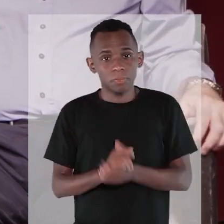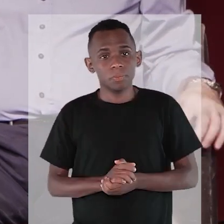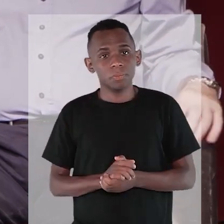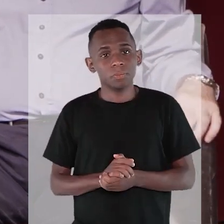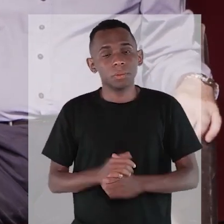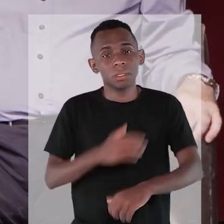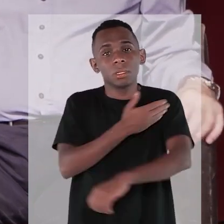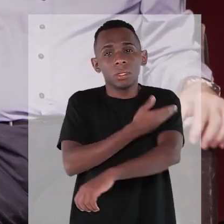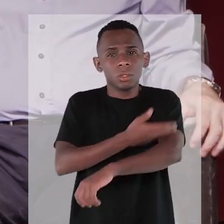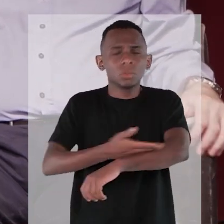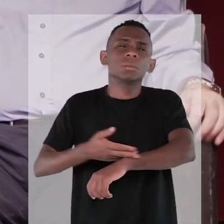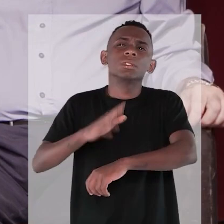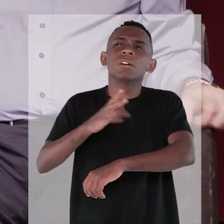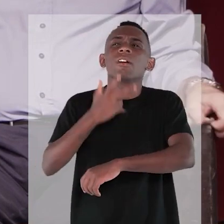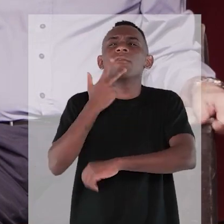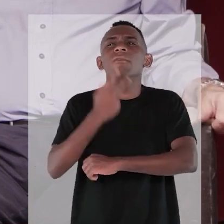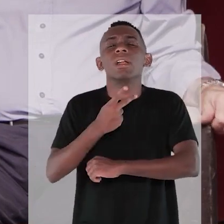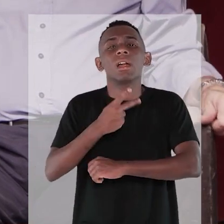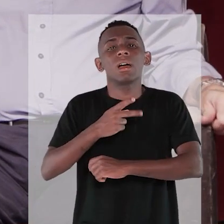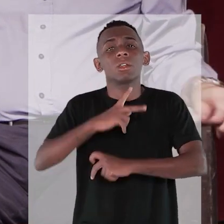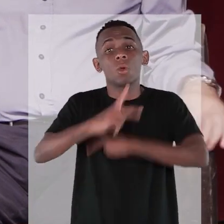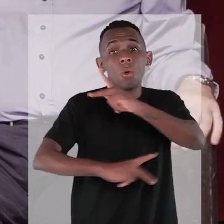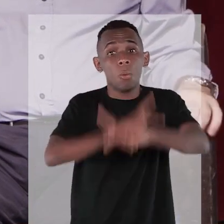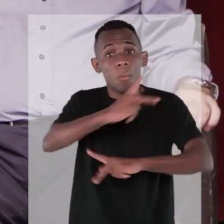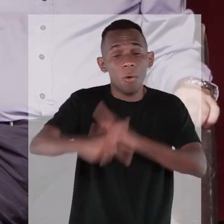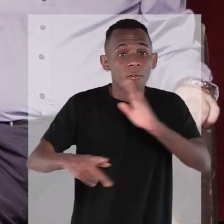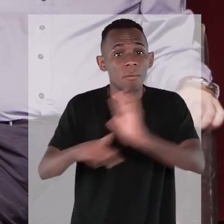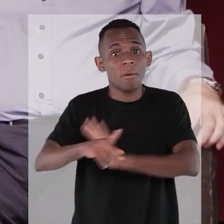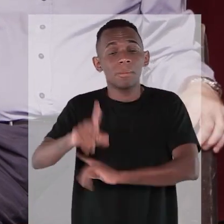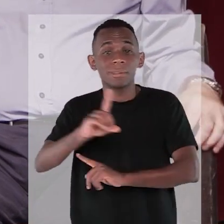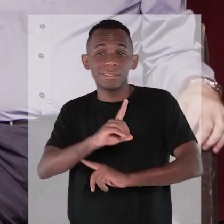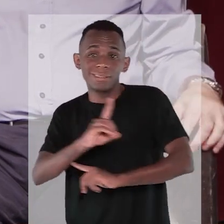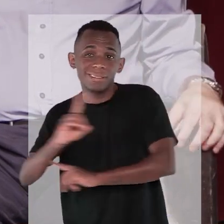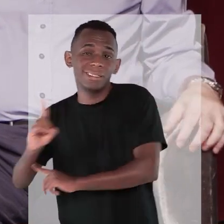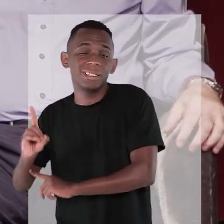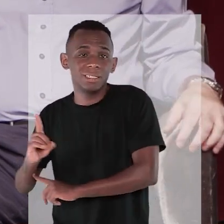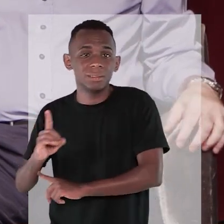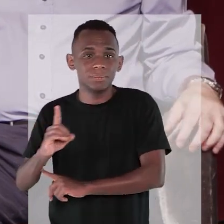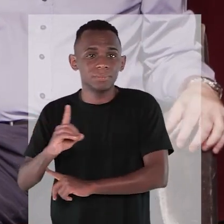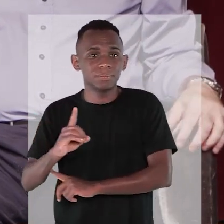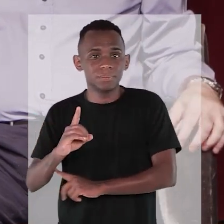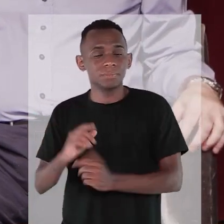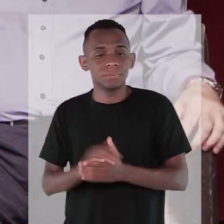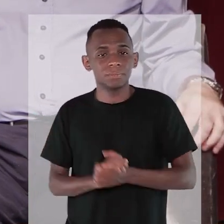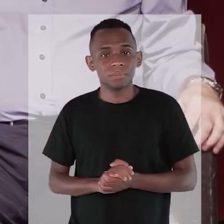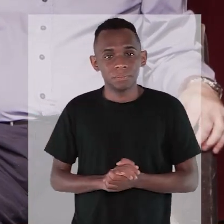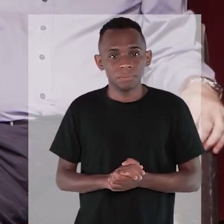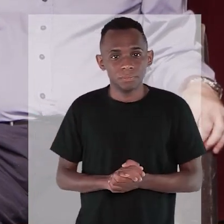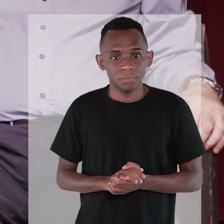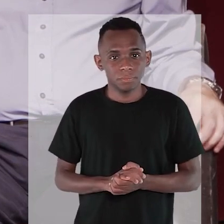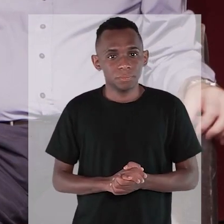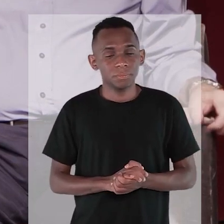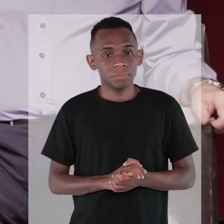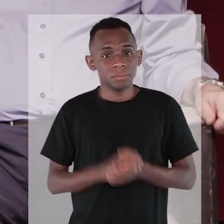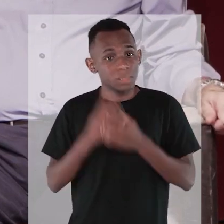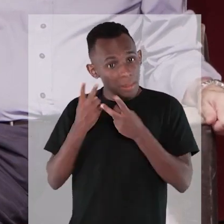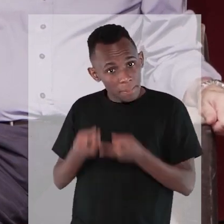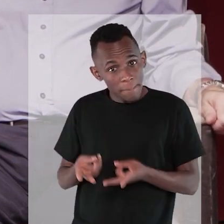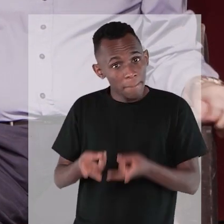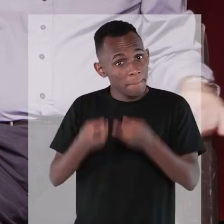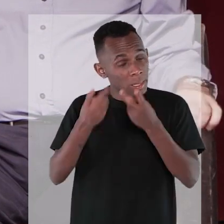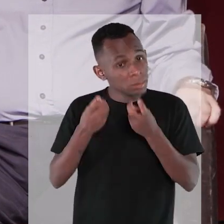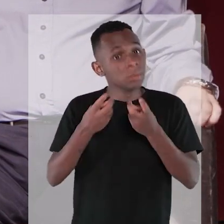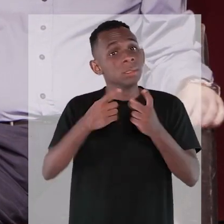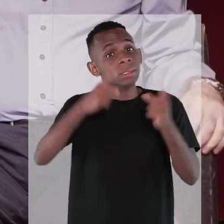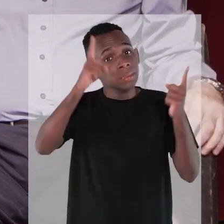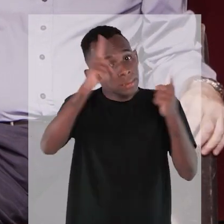costumam chamar de populistas de direita, que não acho que seja exatamente o melhor término para para poder identificar esse tipo de